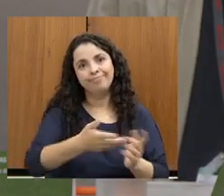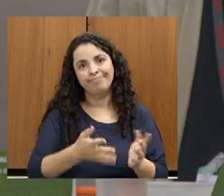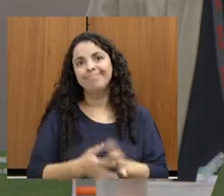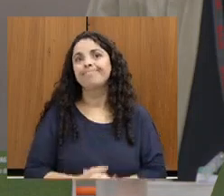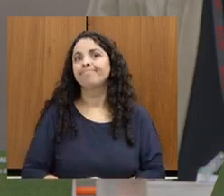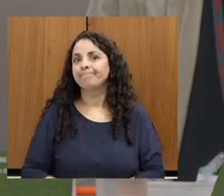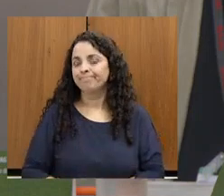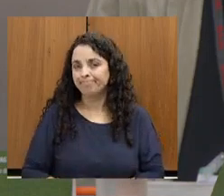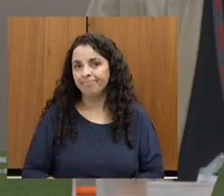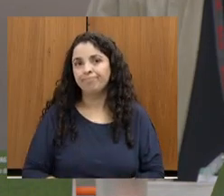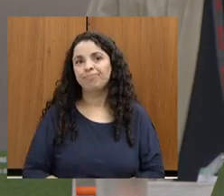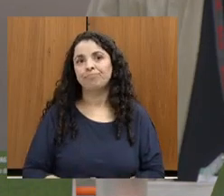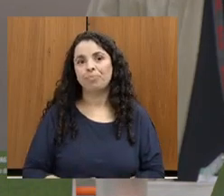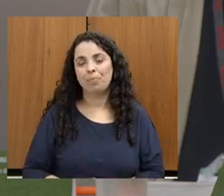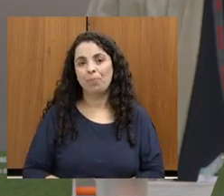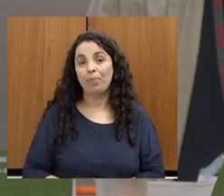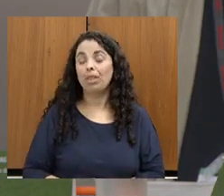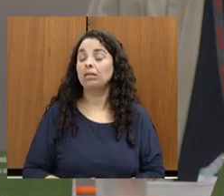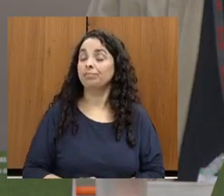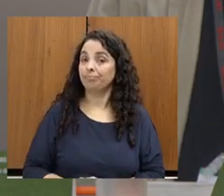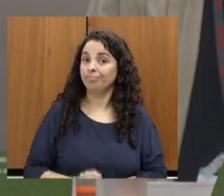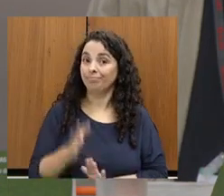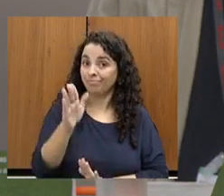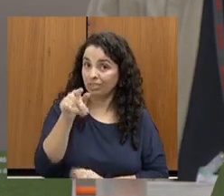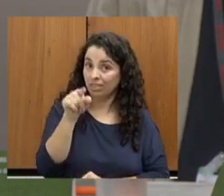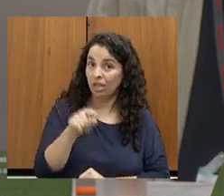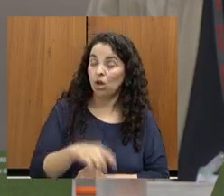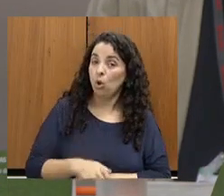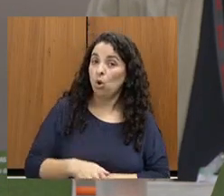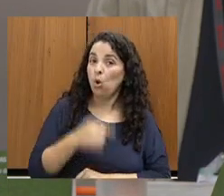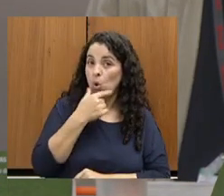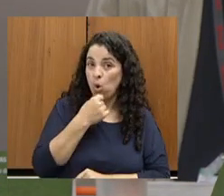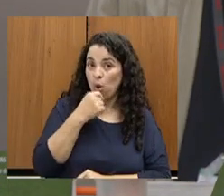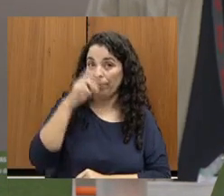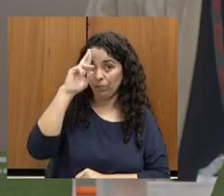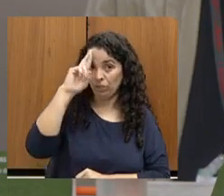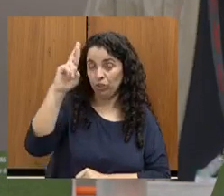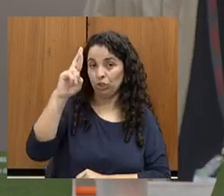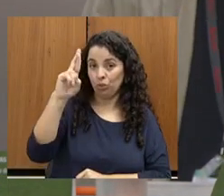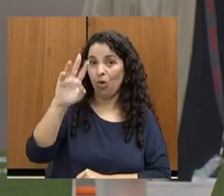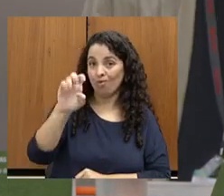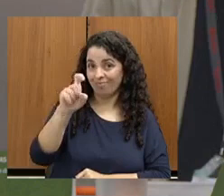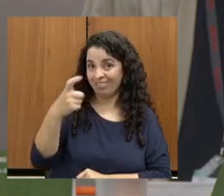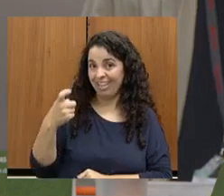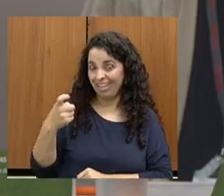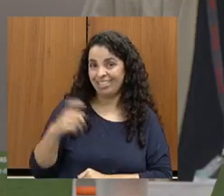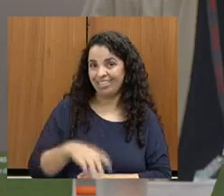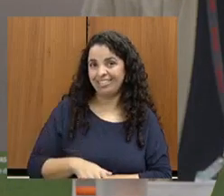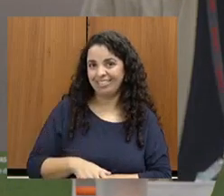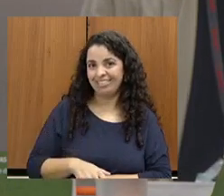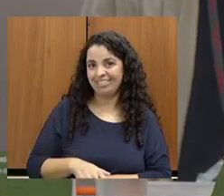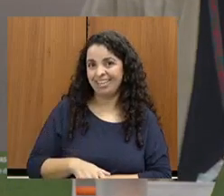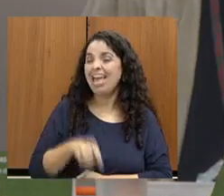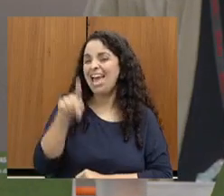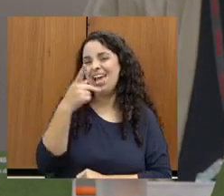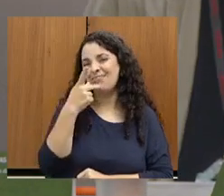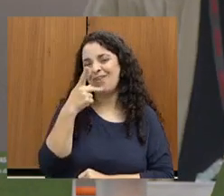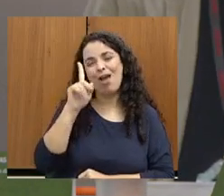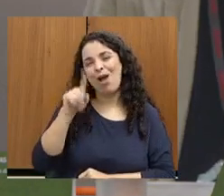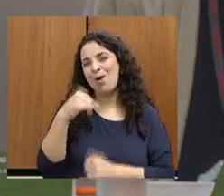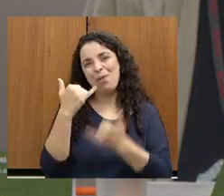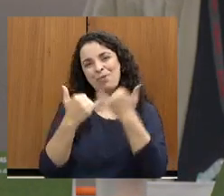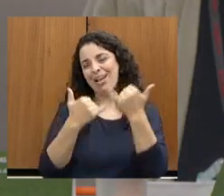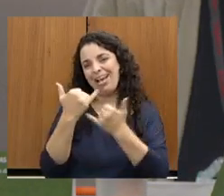Inclusive, senhor ex-diretor afastado, não foi uma brincadeira entre dois alunos, uma